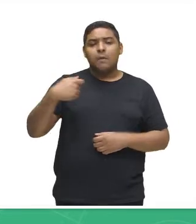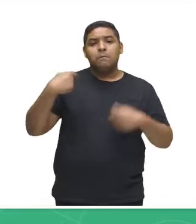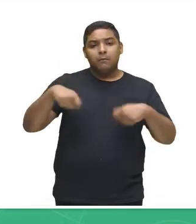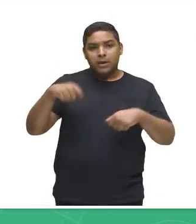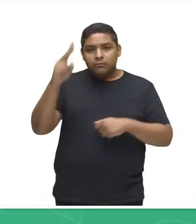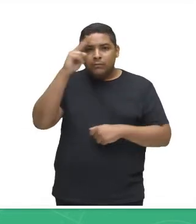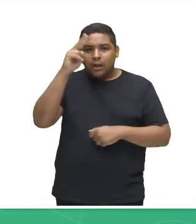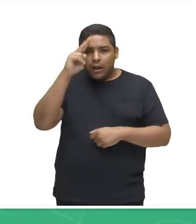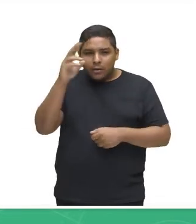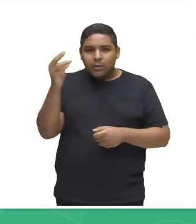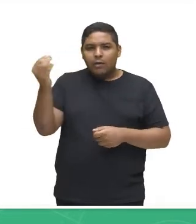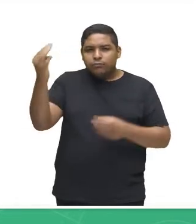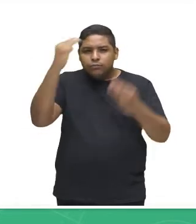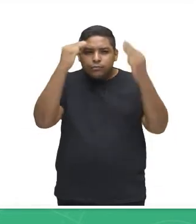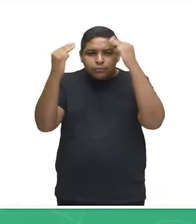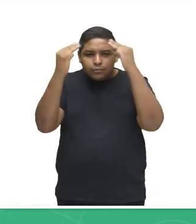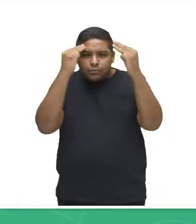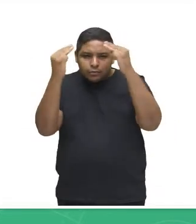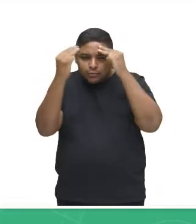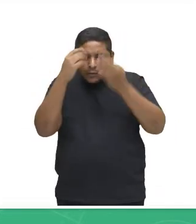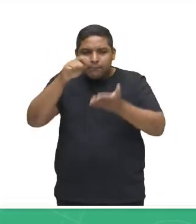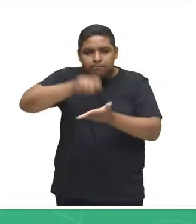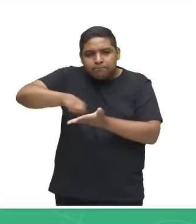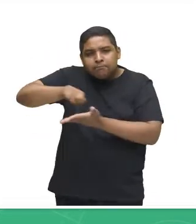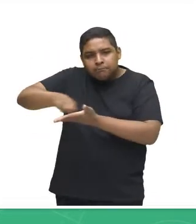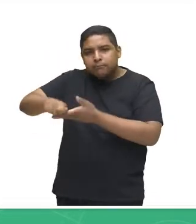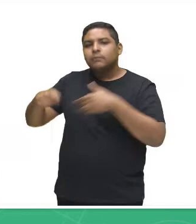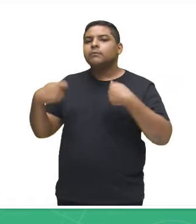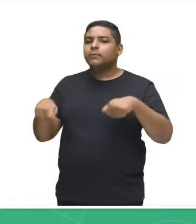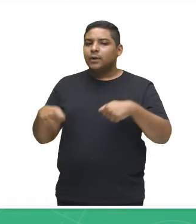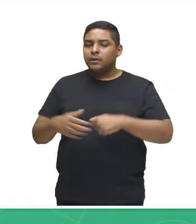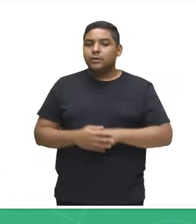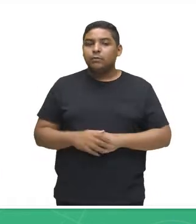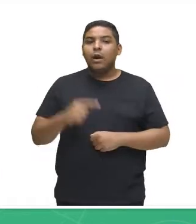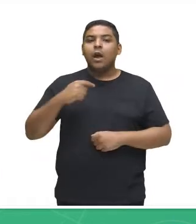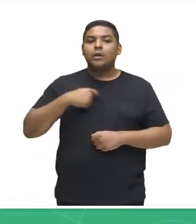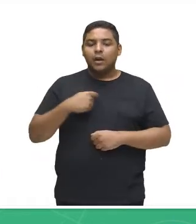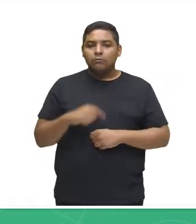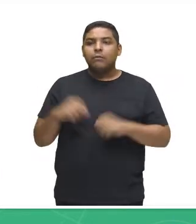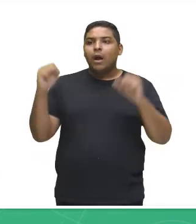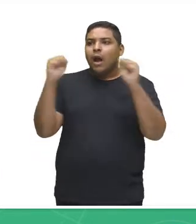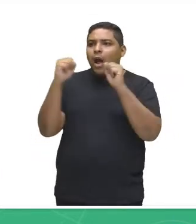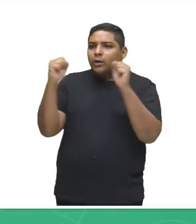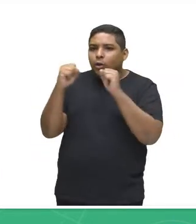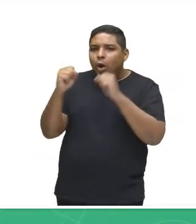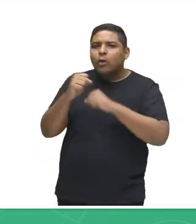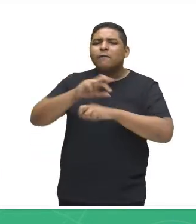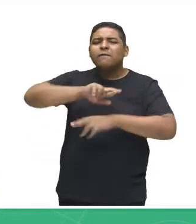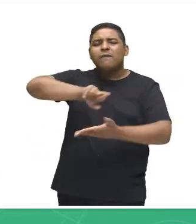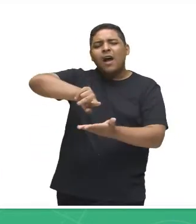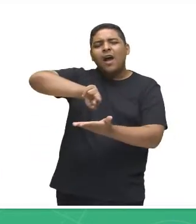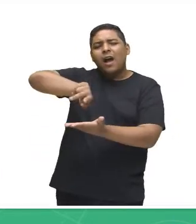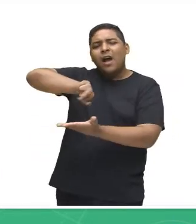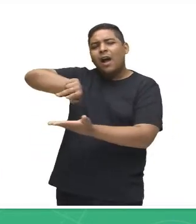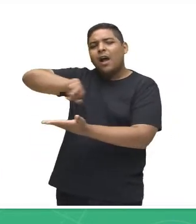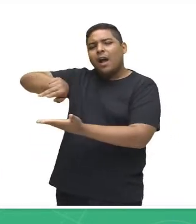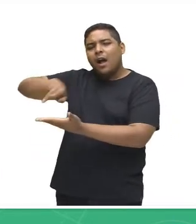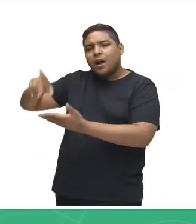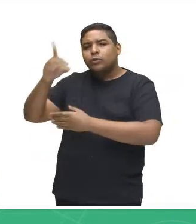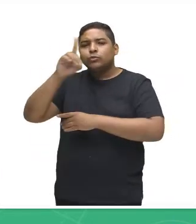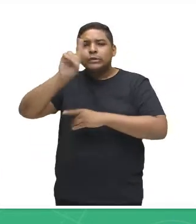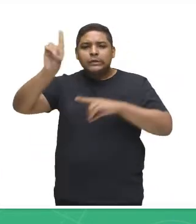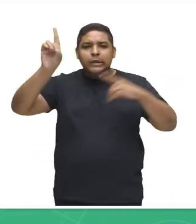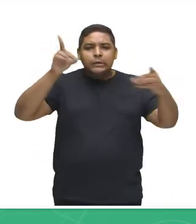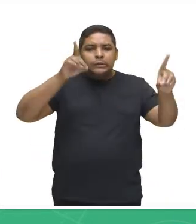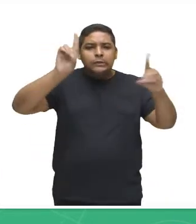não estamos conseguindo lembrar. São aqueles povos que adoram vários deuses, Por isso a palavra politeístas. E eles vão associando